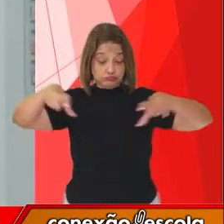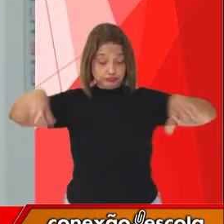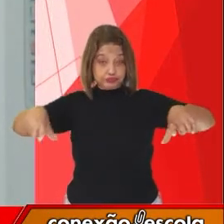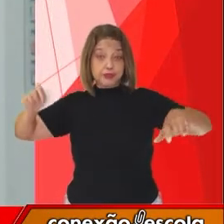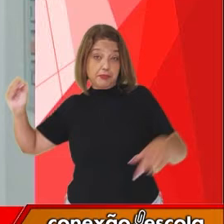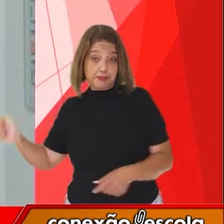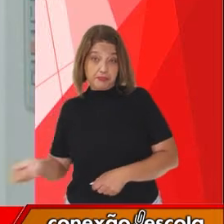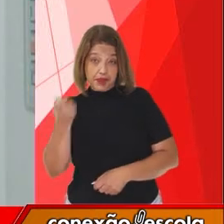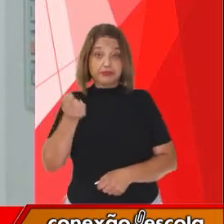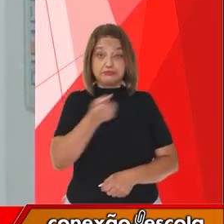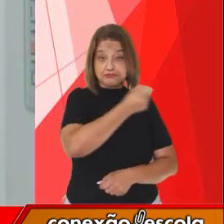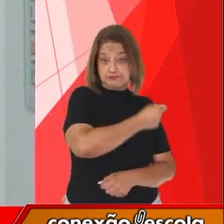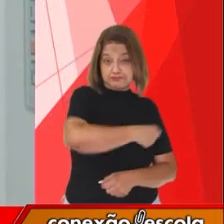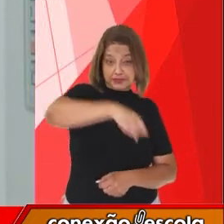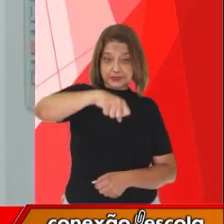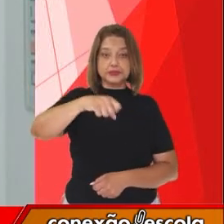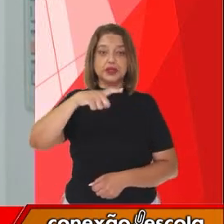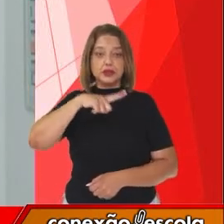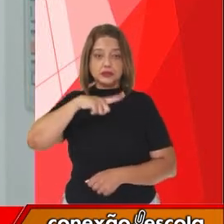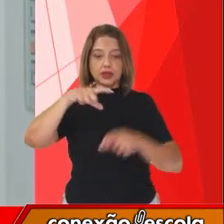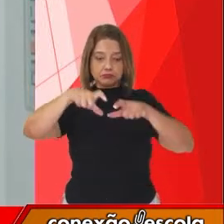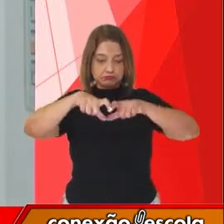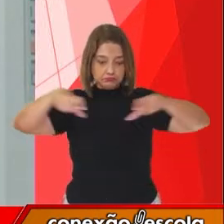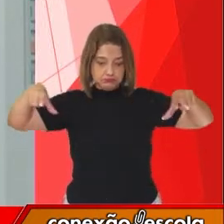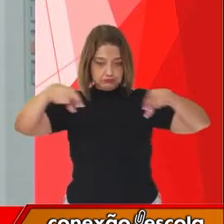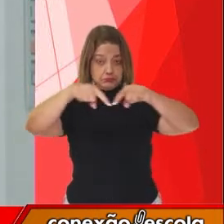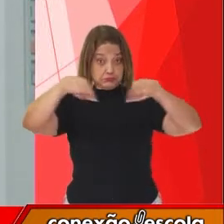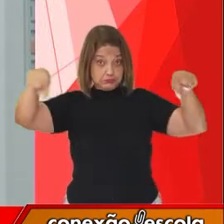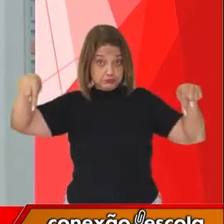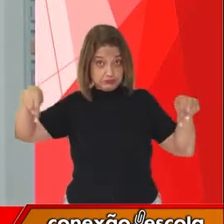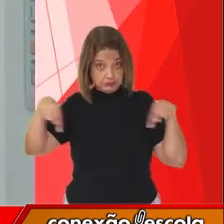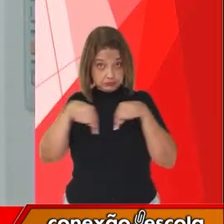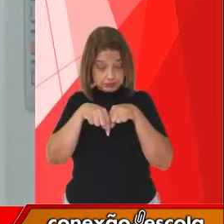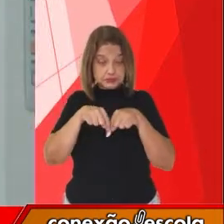só. Ela é uma quadra retangular,